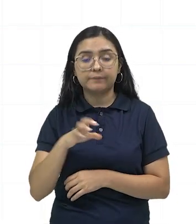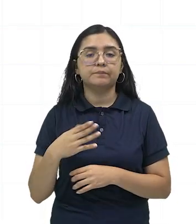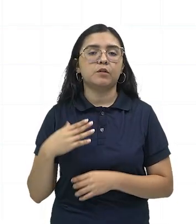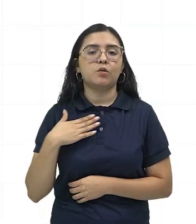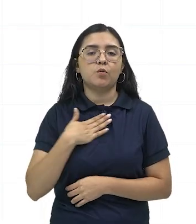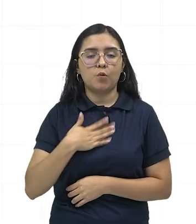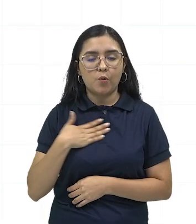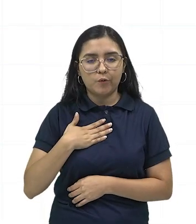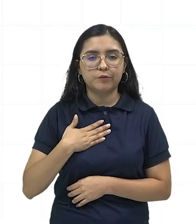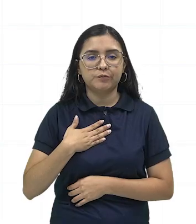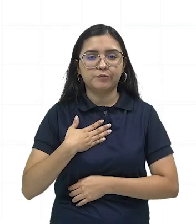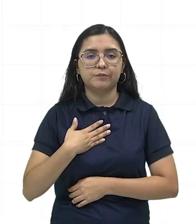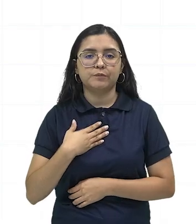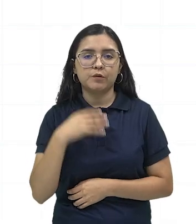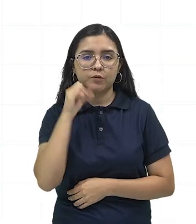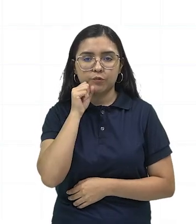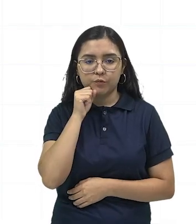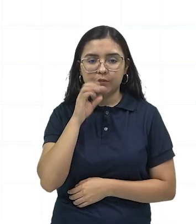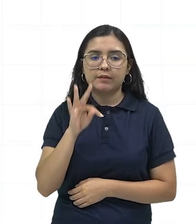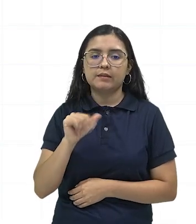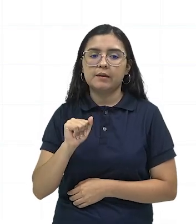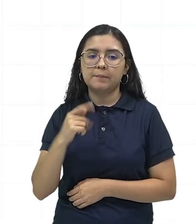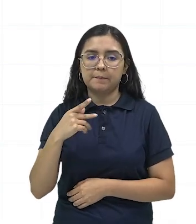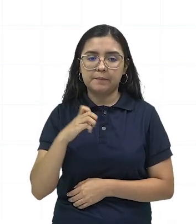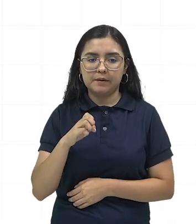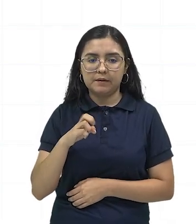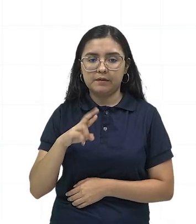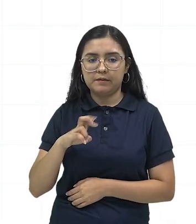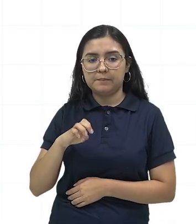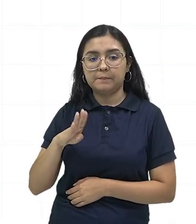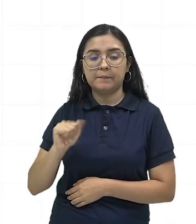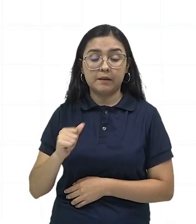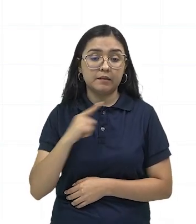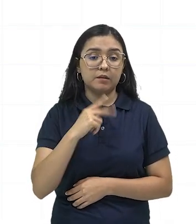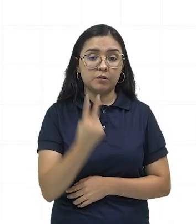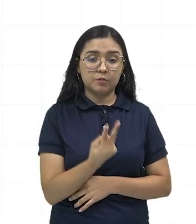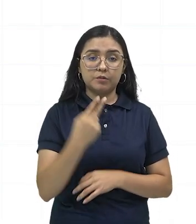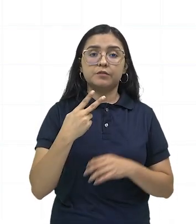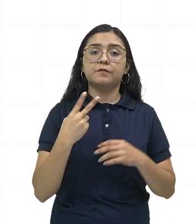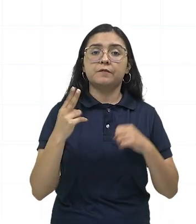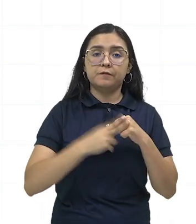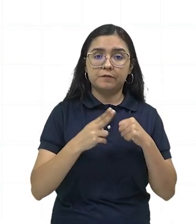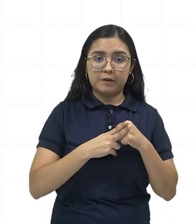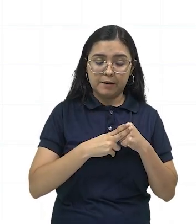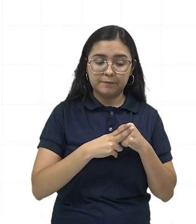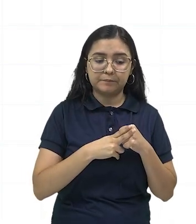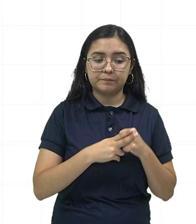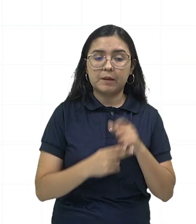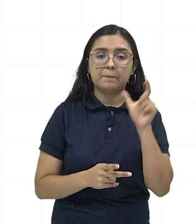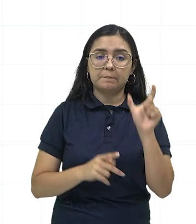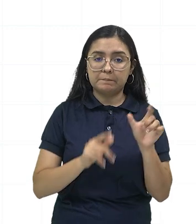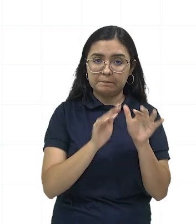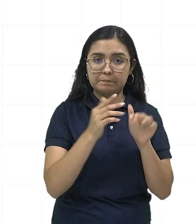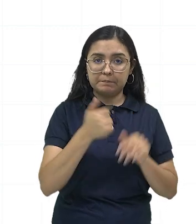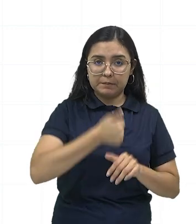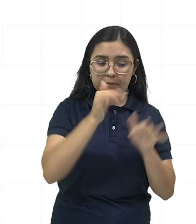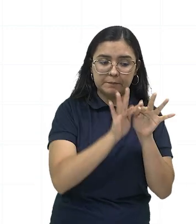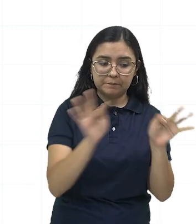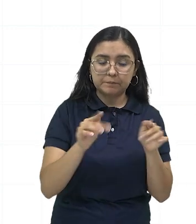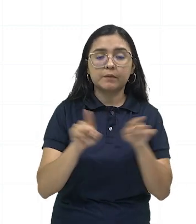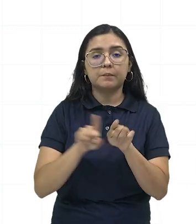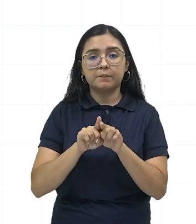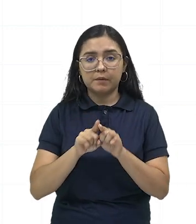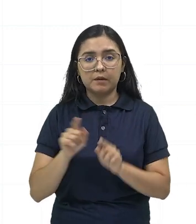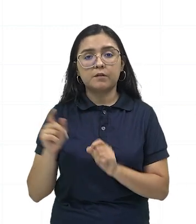de suco de taperebá. Eu estou acrescentando a informação. Eu tenho dois verbos. O verbo gostar na primeira oração e também o verbo